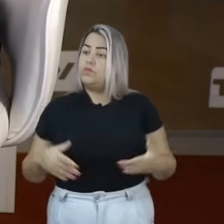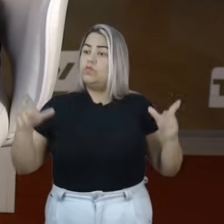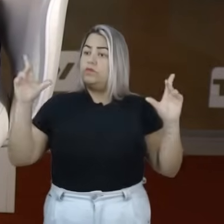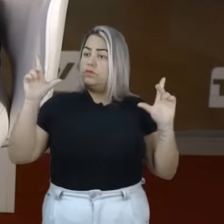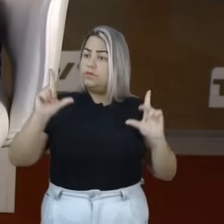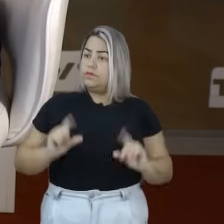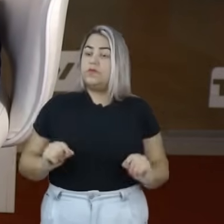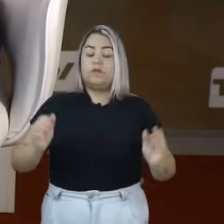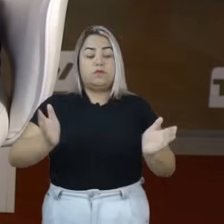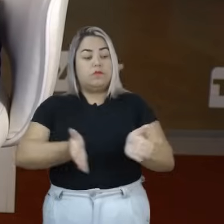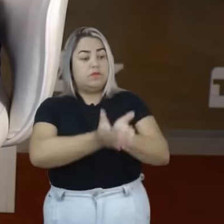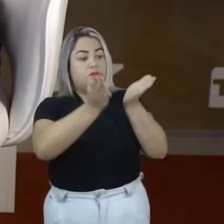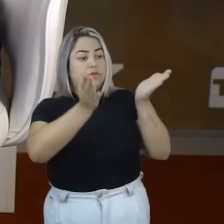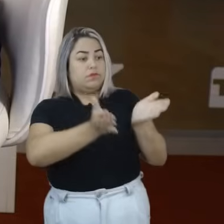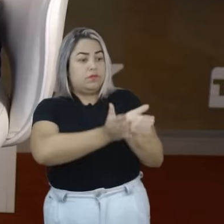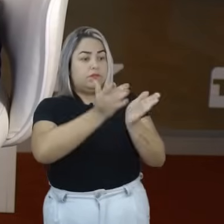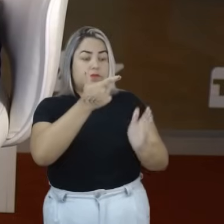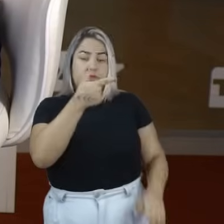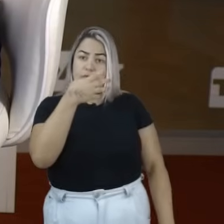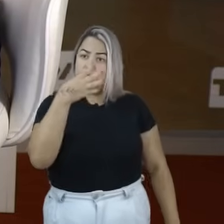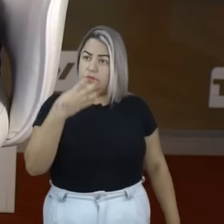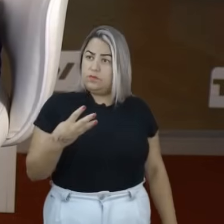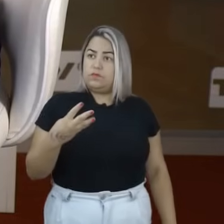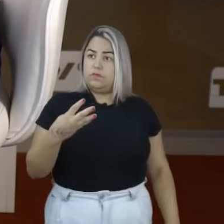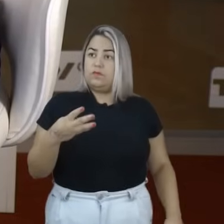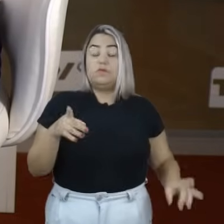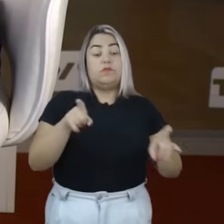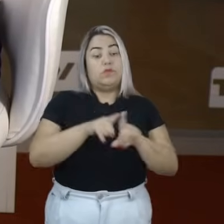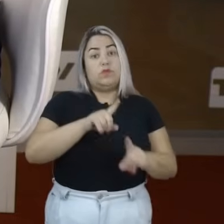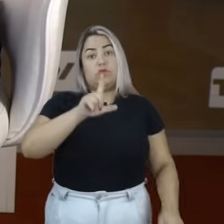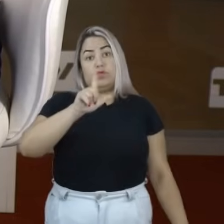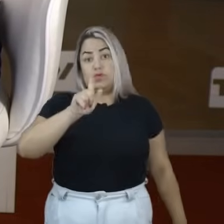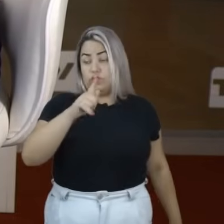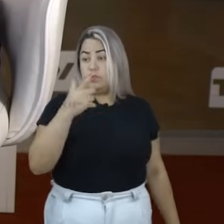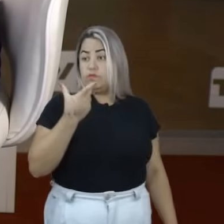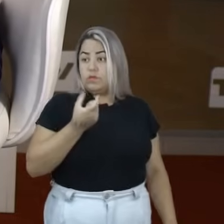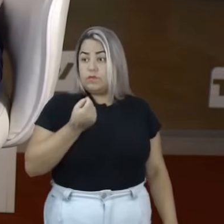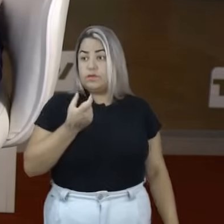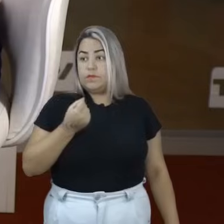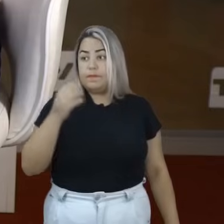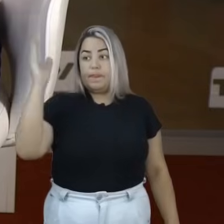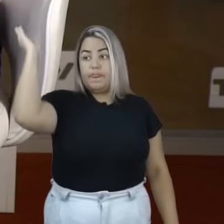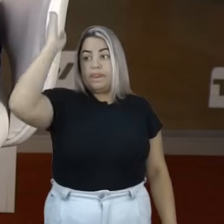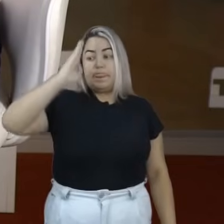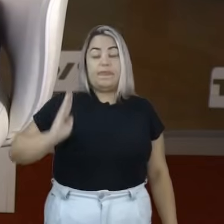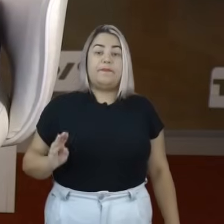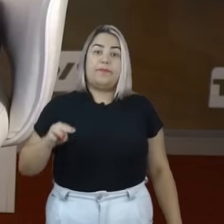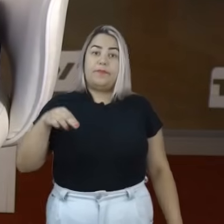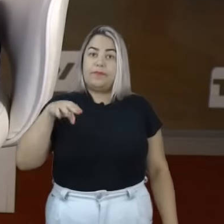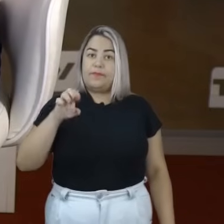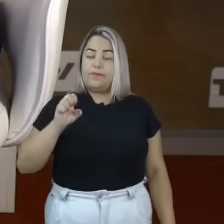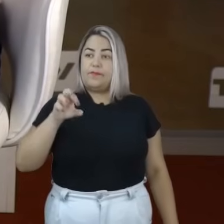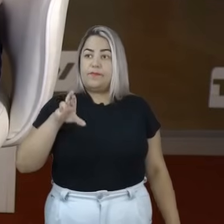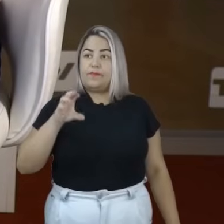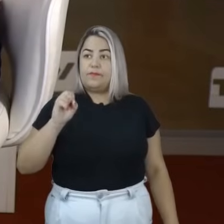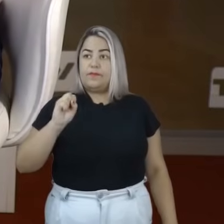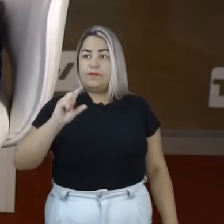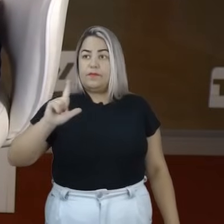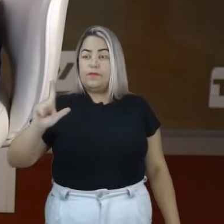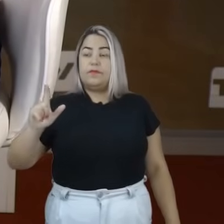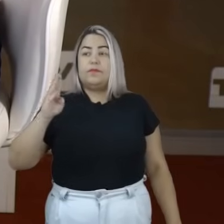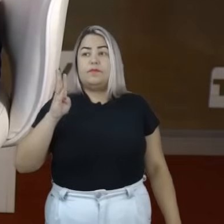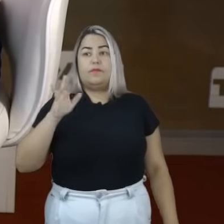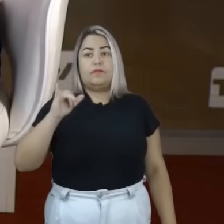da pobreza. 24 vai ser um ano também do G20, né? O Brasil, Mercosul, Brasil, BRICS,